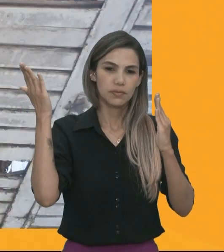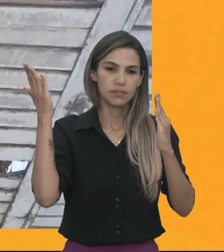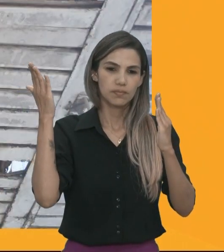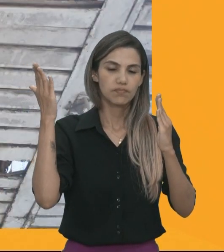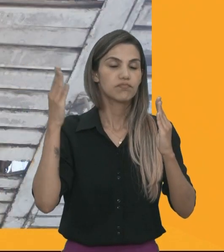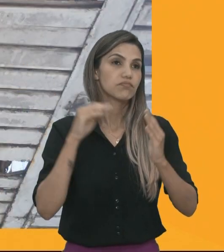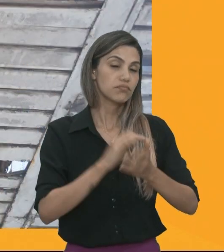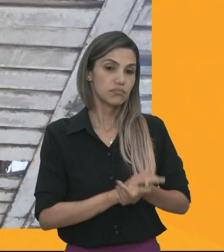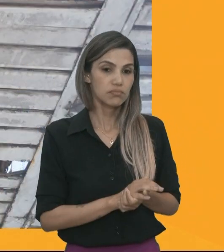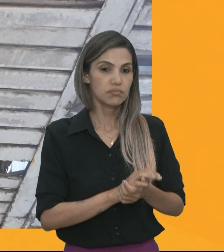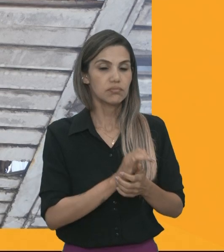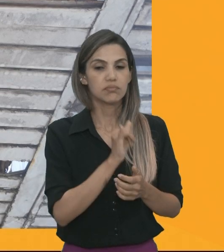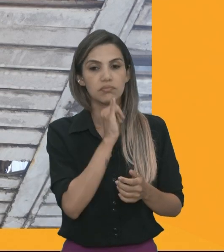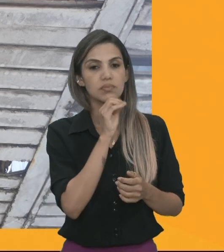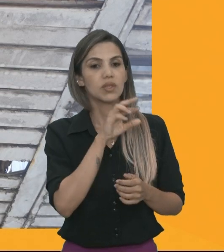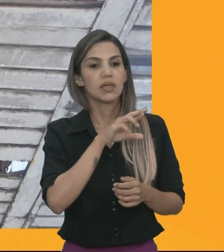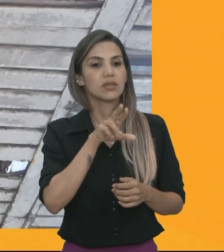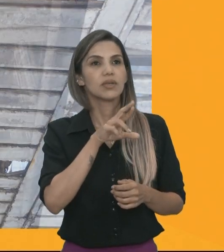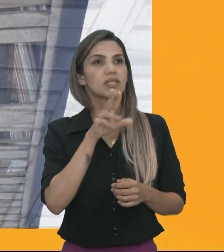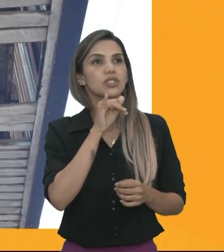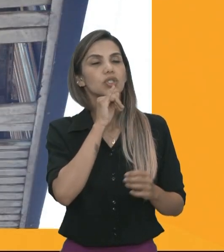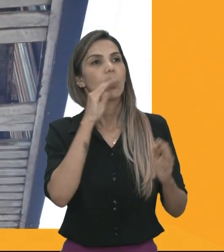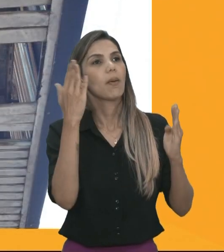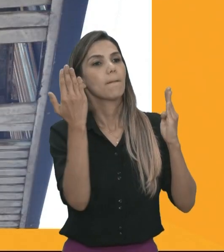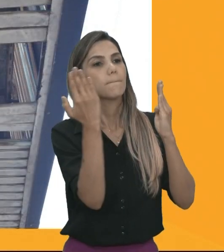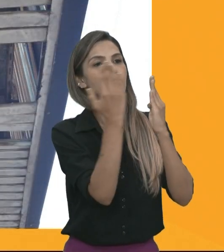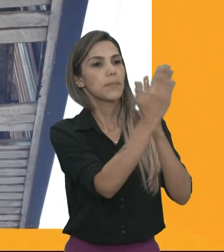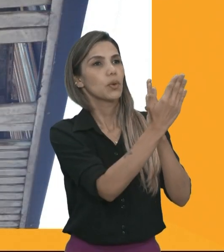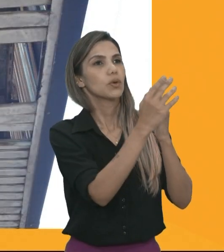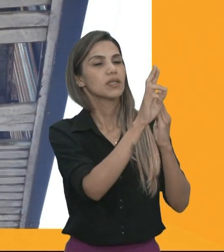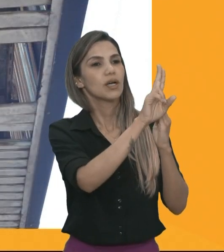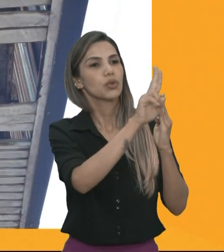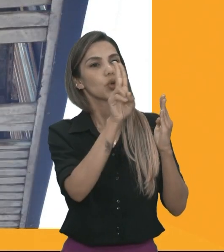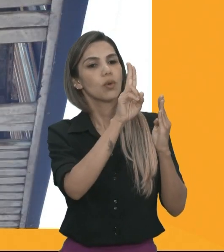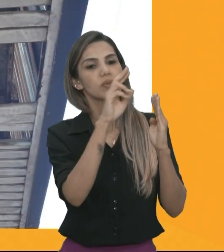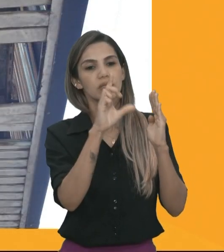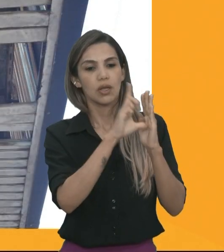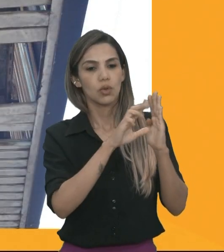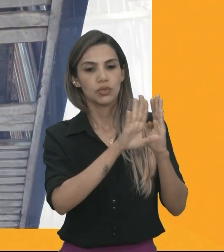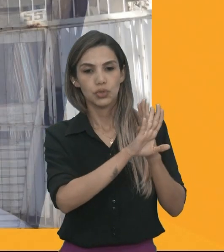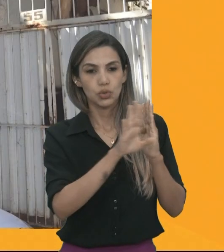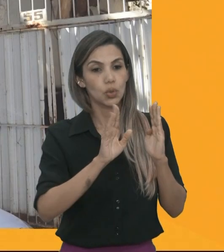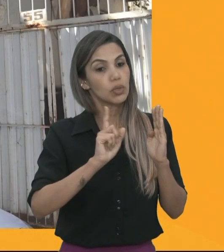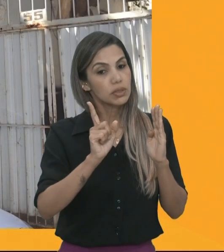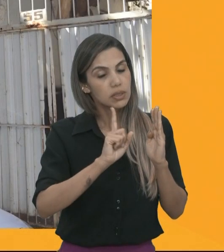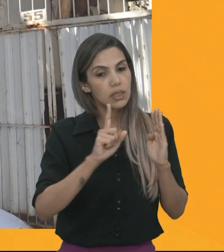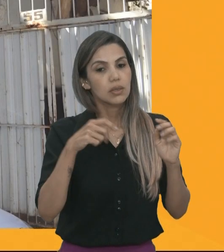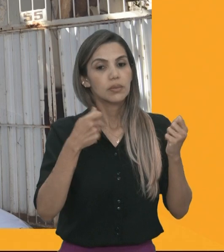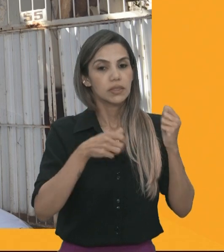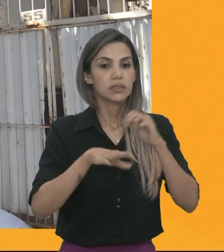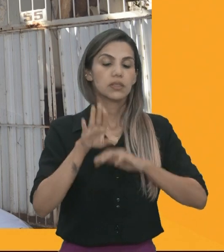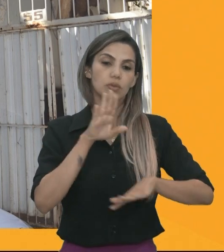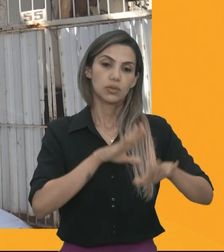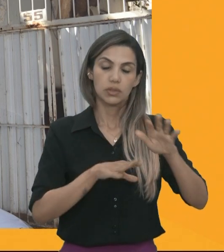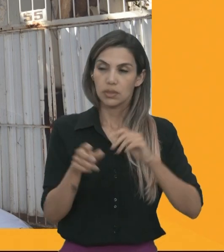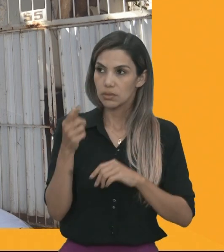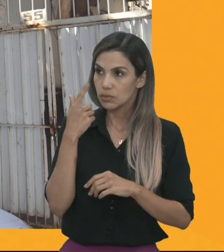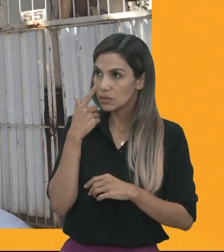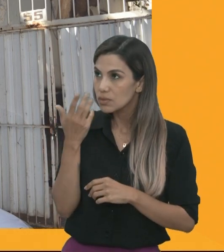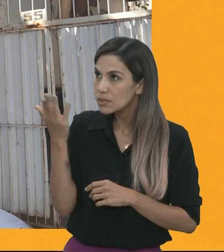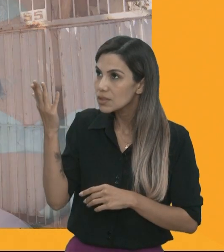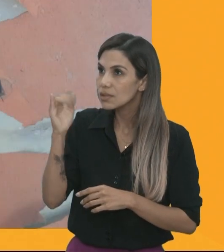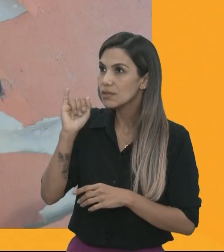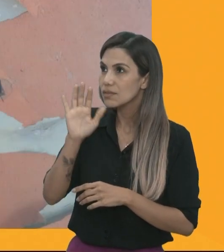não é simplesmente ir lá e colocar um letreiro. A gente precisa ter um cuidado com esse... A gente, inclusive, acompanha aí nessas marquises.